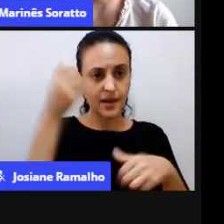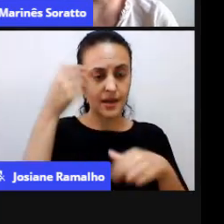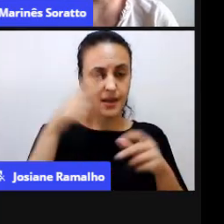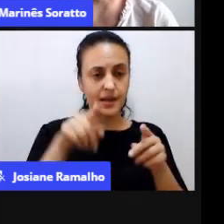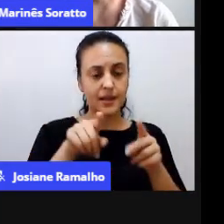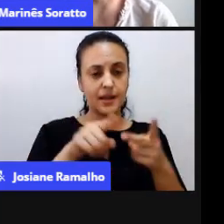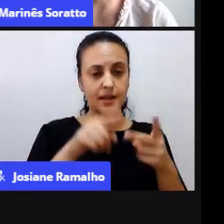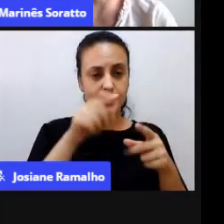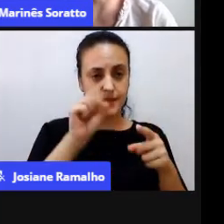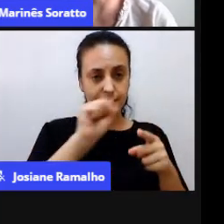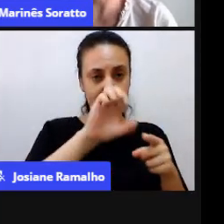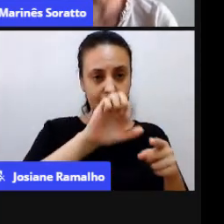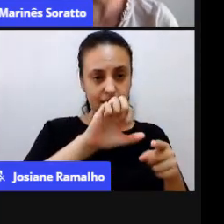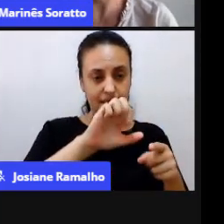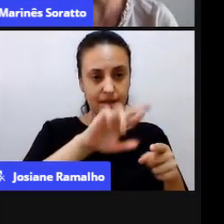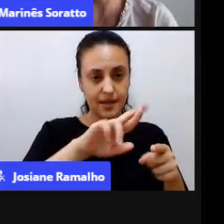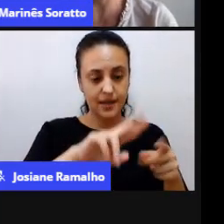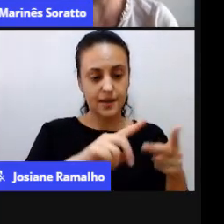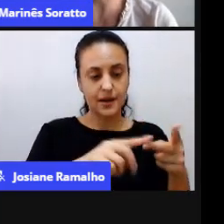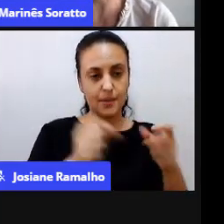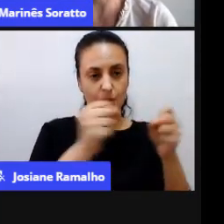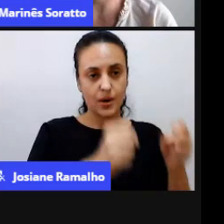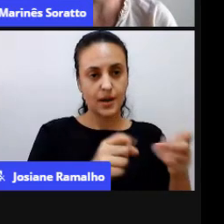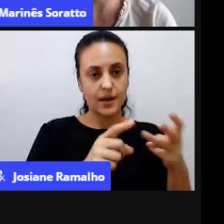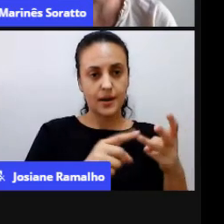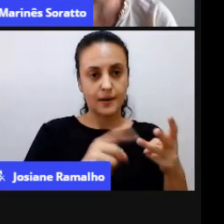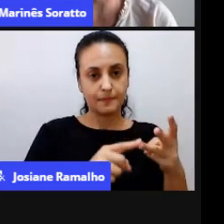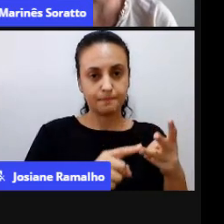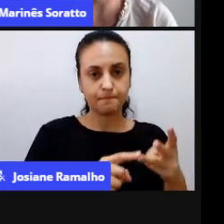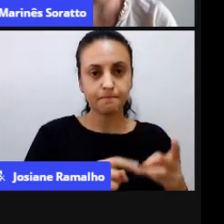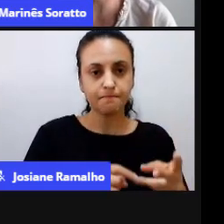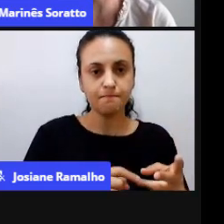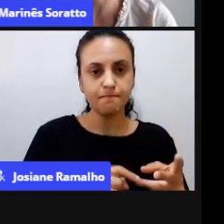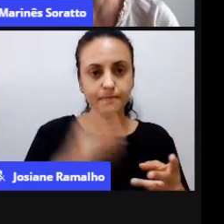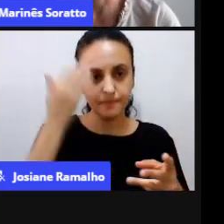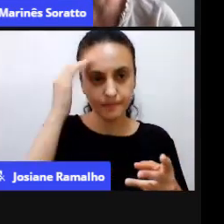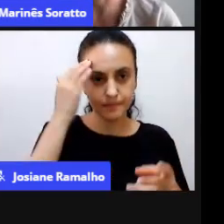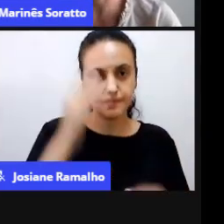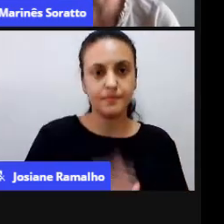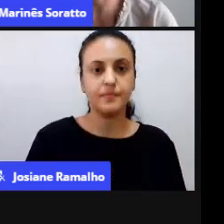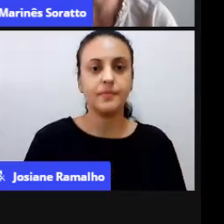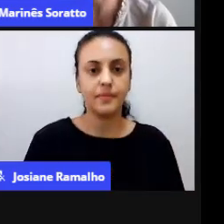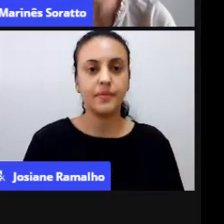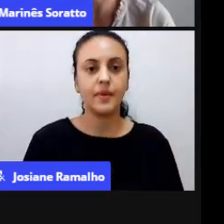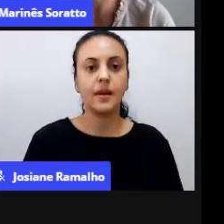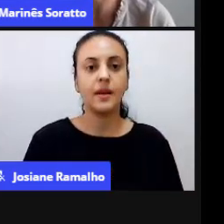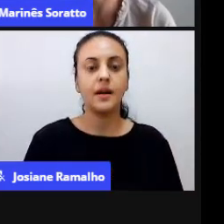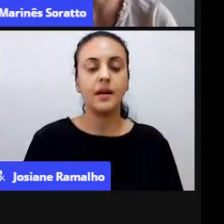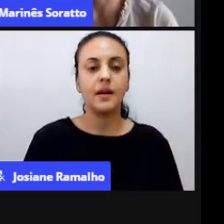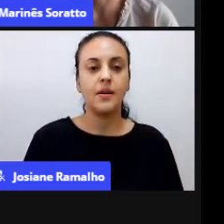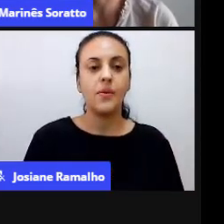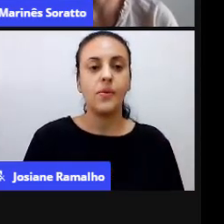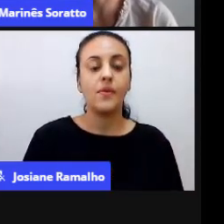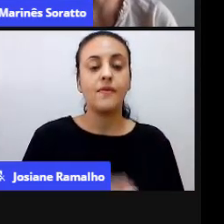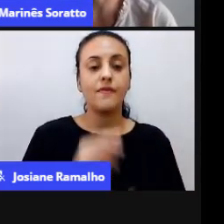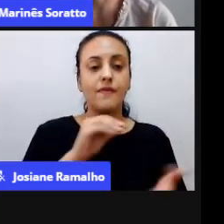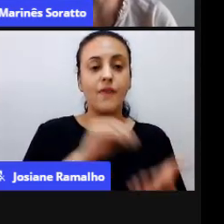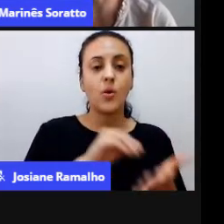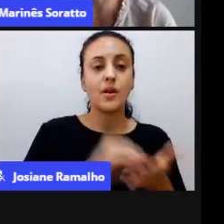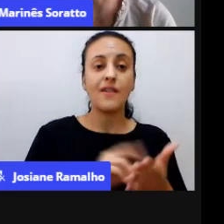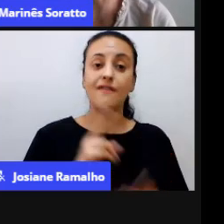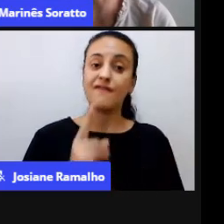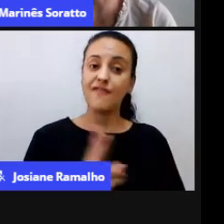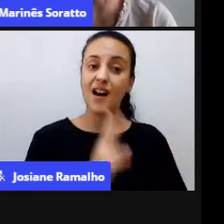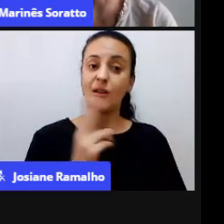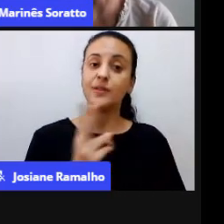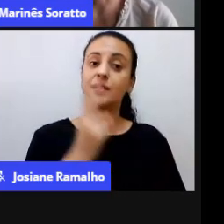no espaço escolar, elas não são, não só no espaço escolar, mas como em outros espaços, elas não são valorizadas. Né? A diferença